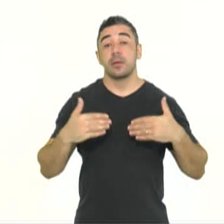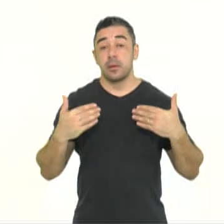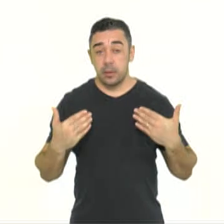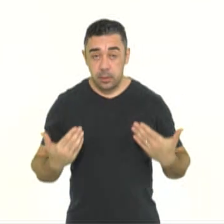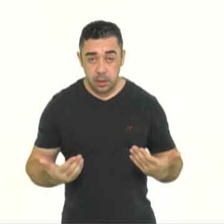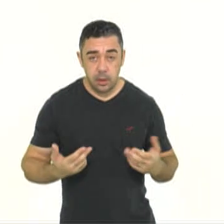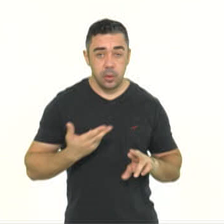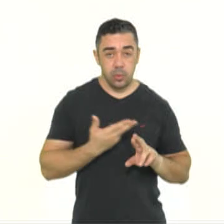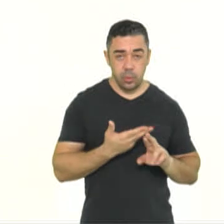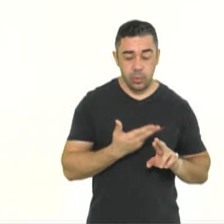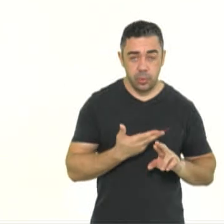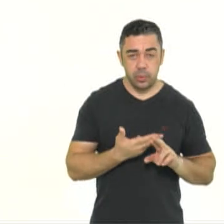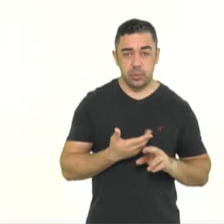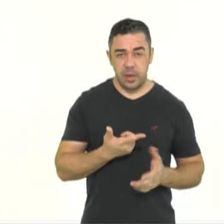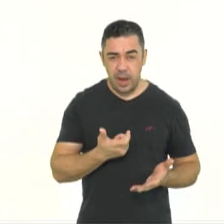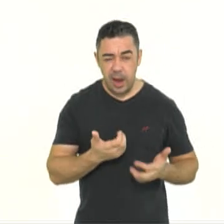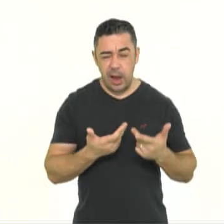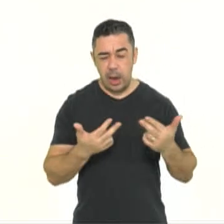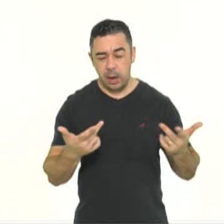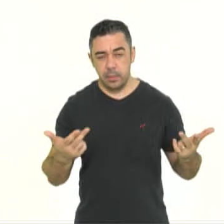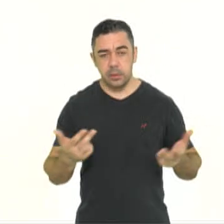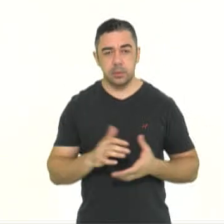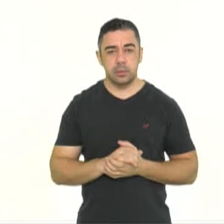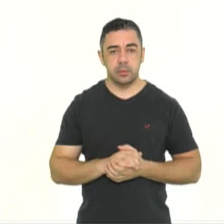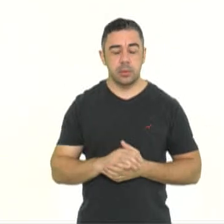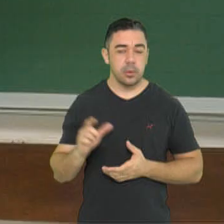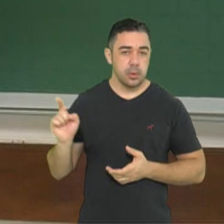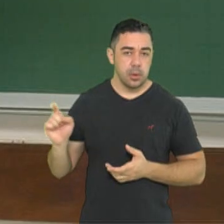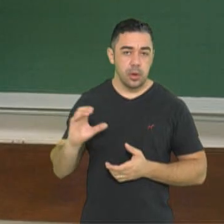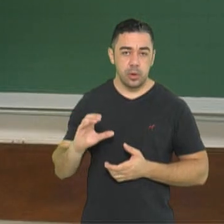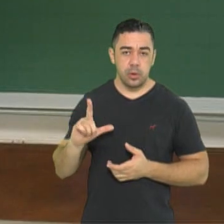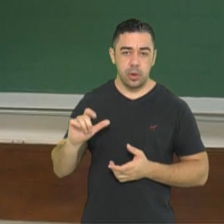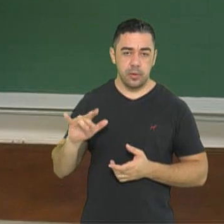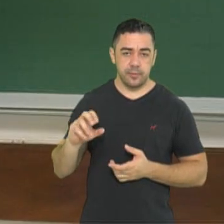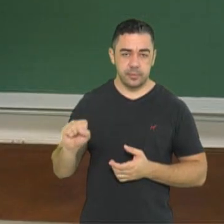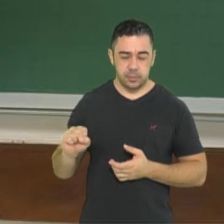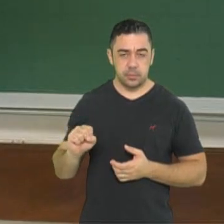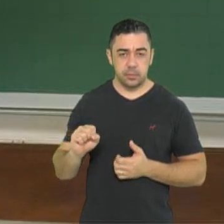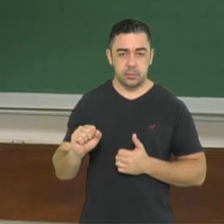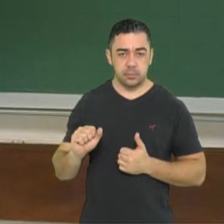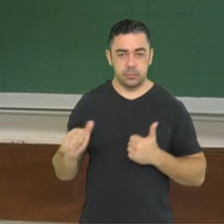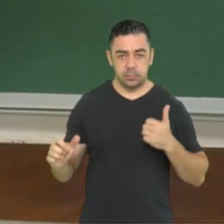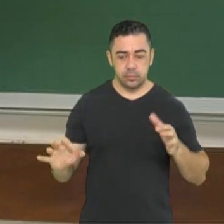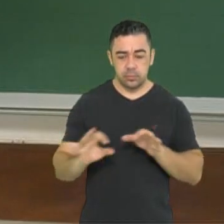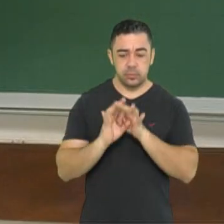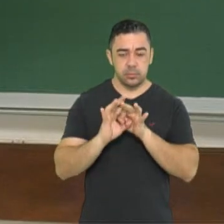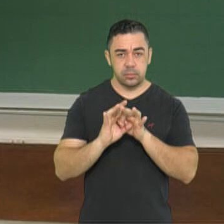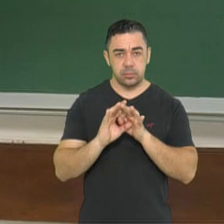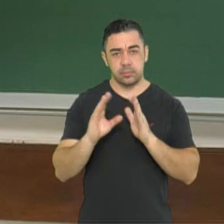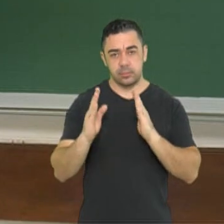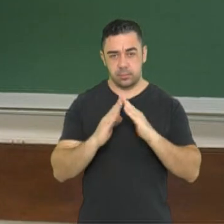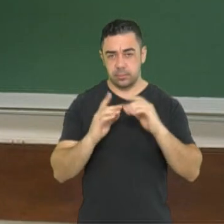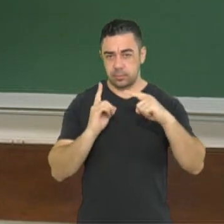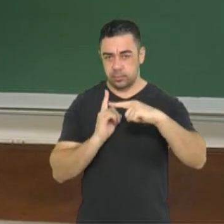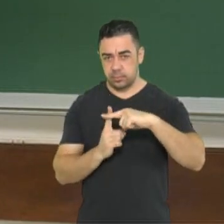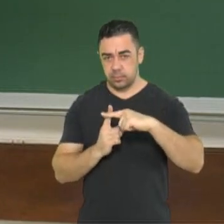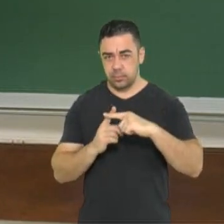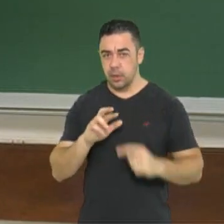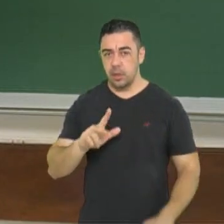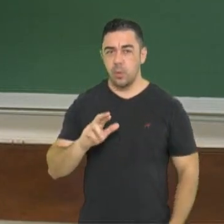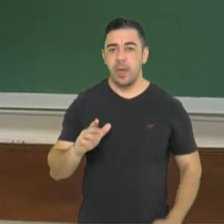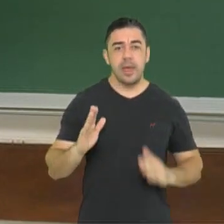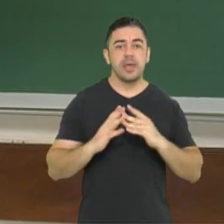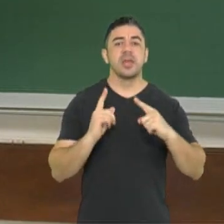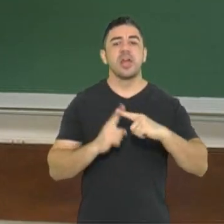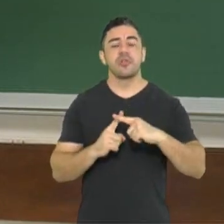além de fazer uso das armas, como o professor Roberto está explicando, Clovis também se aproxima da igreja, do cristianismo, não existe igreja